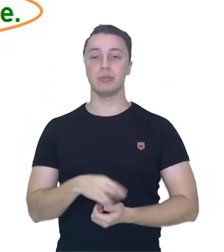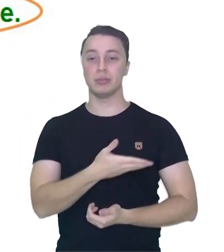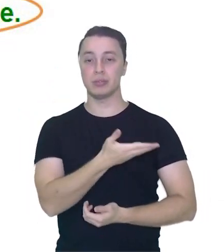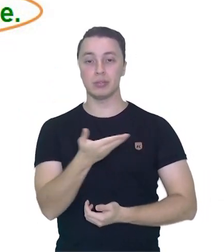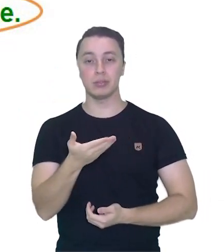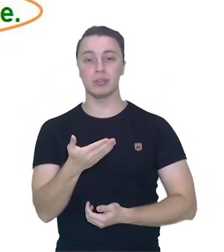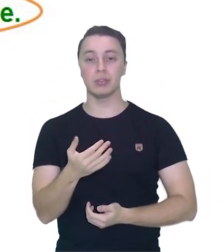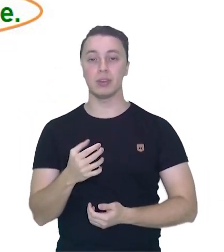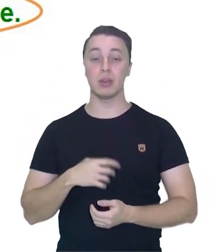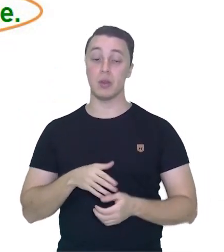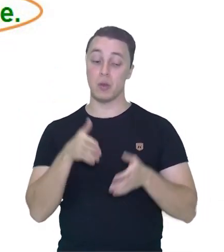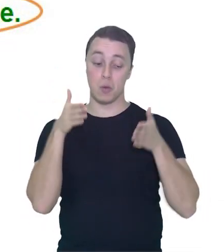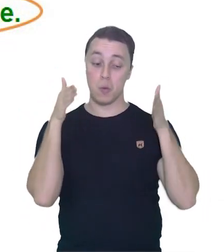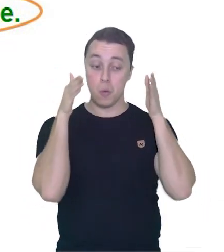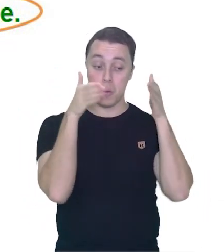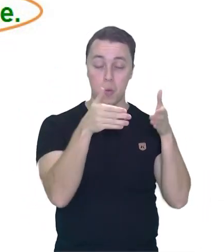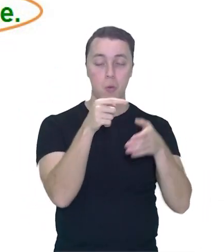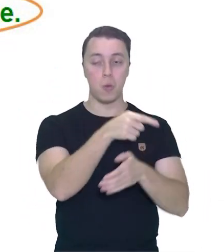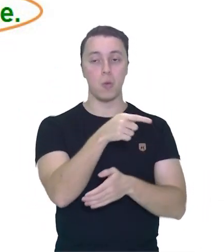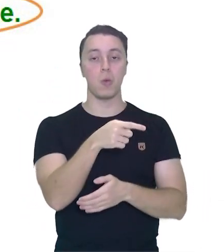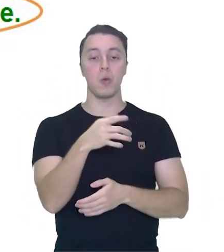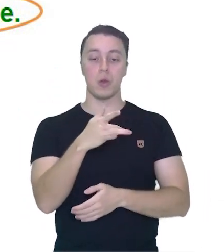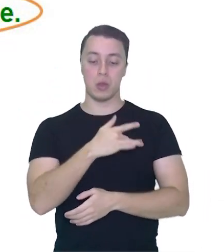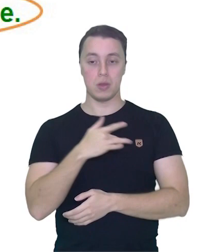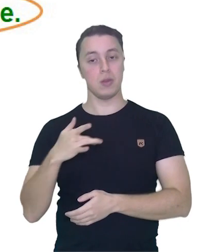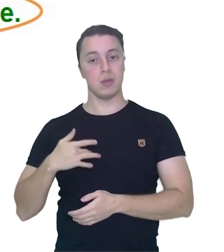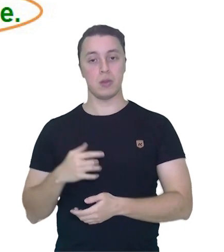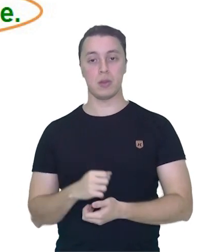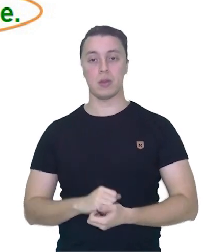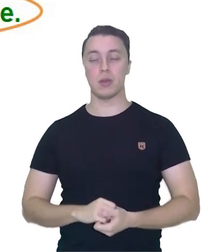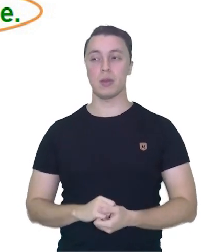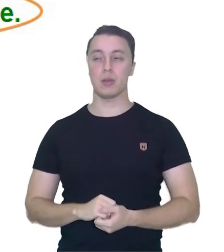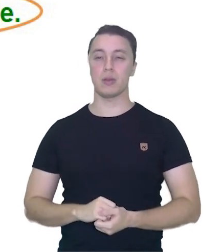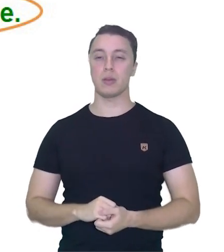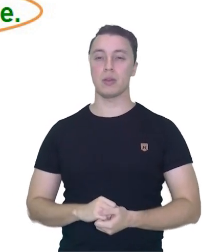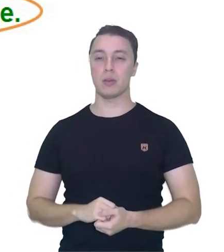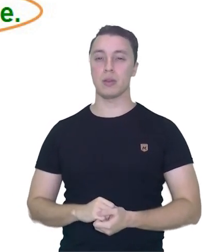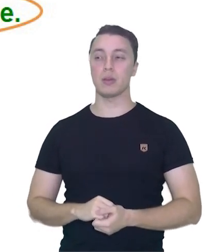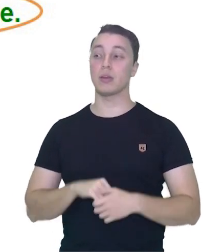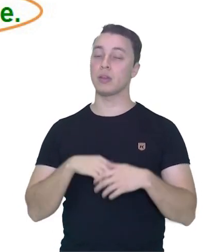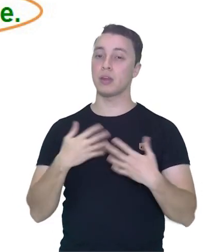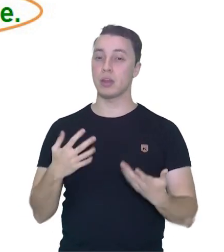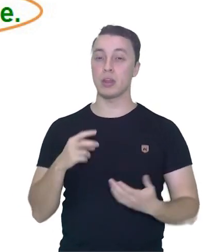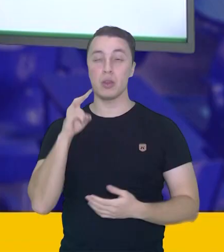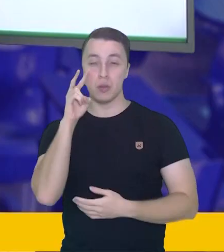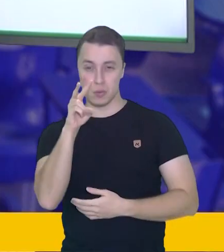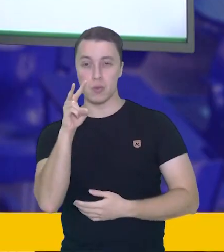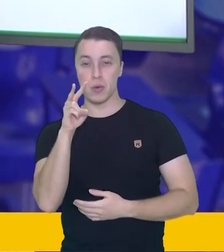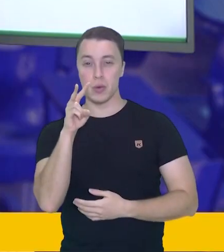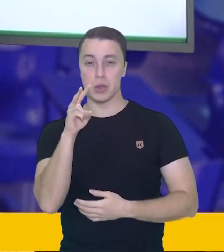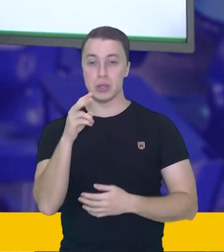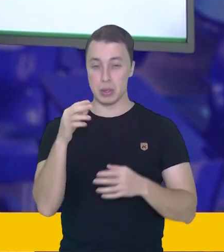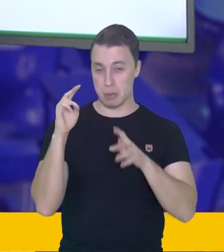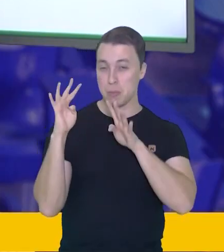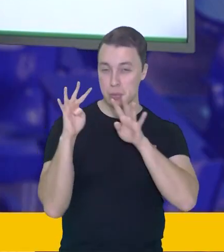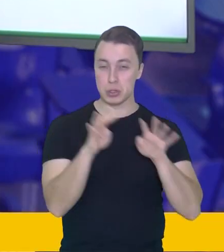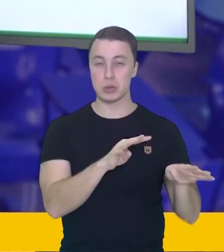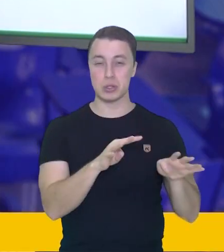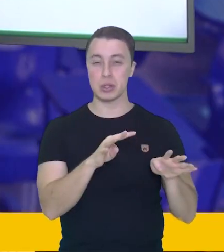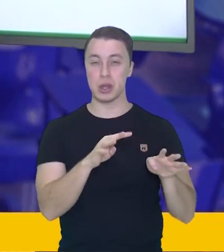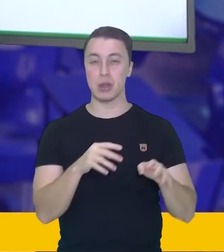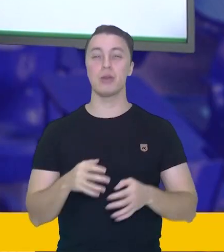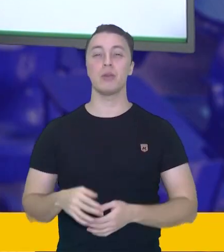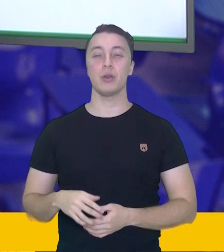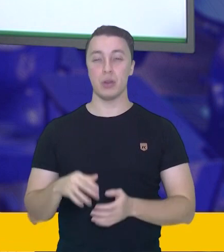uma recomendação de saúde. E você, tem prestado atenção nas recomendações de saúde? Tem lavado as